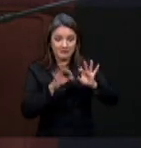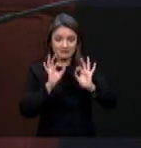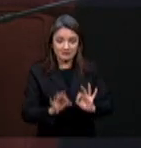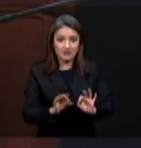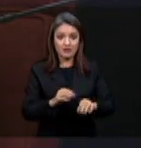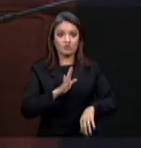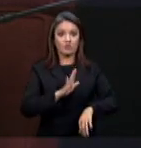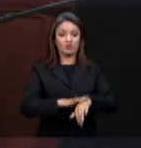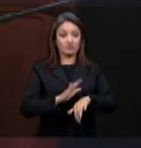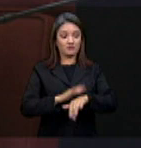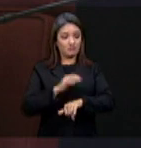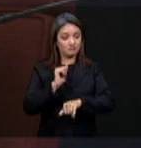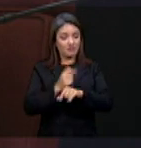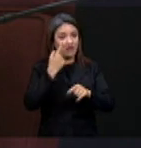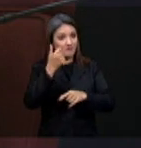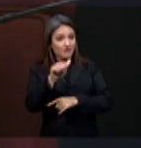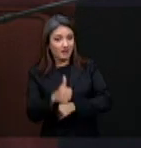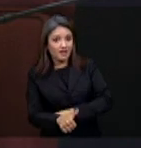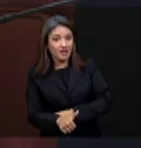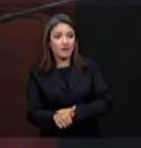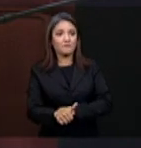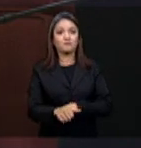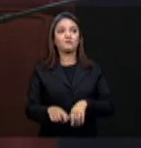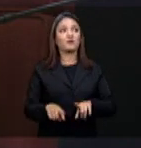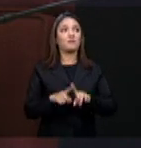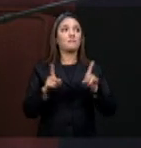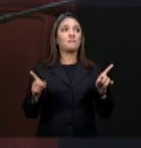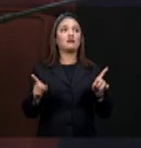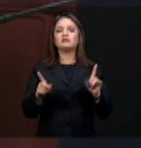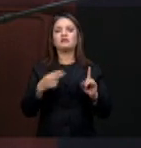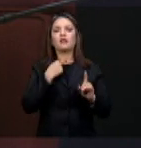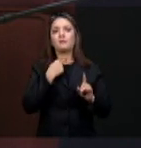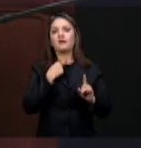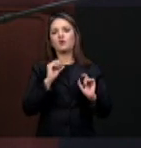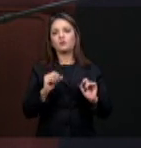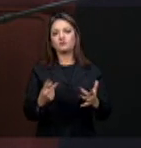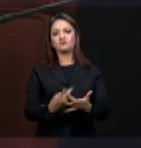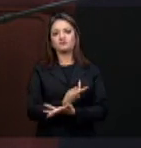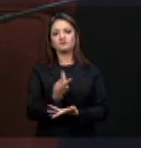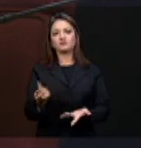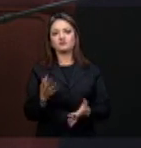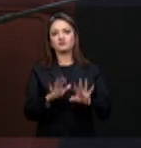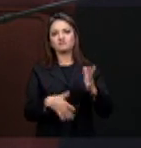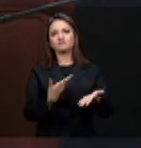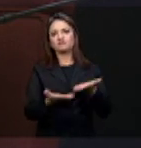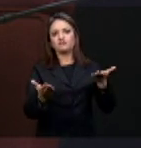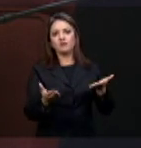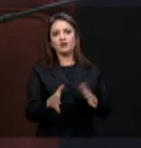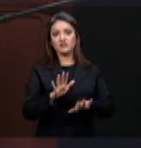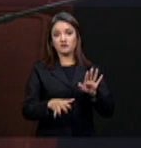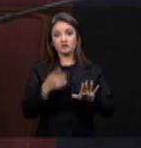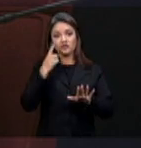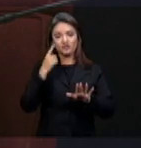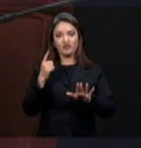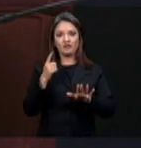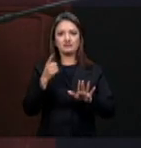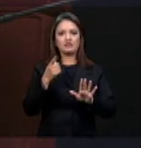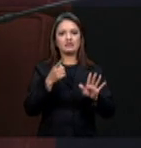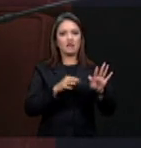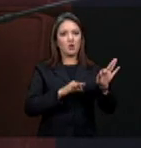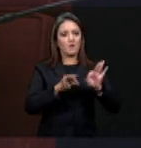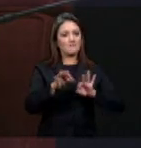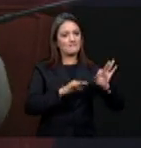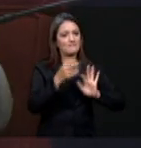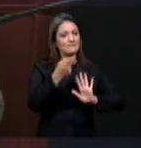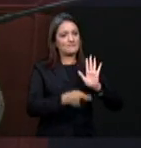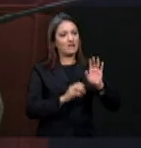avaliadas e não deveriam ser descartados com muitas vezes nós vemos políticas de educação no Brasil tem um plano de educação